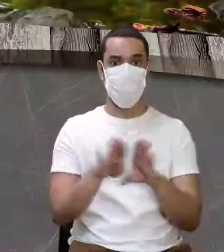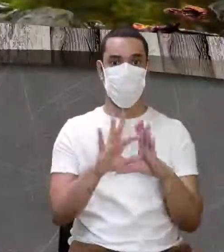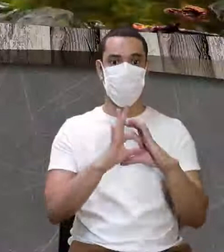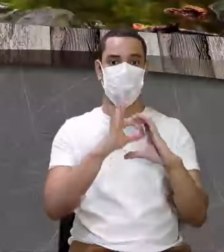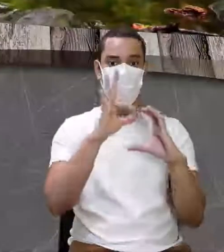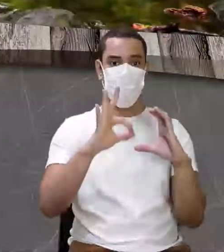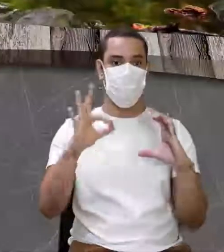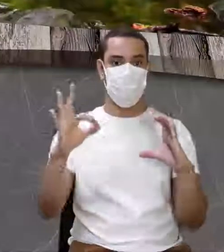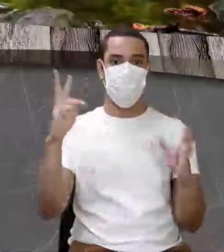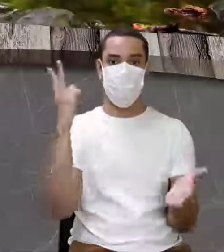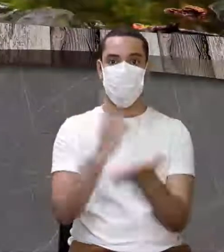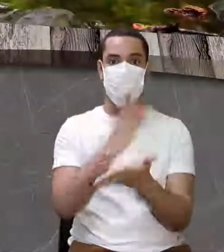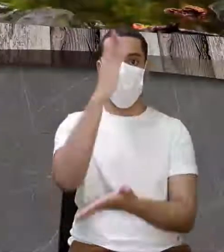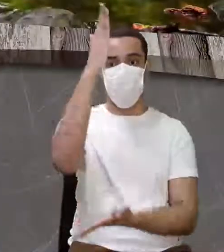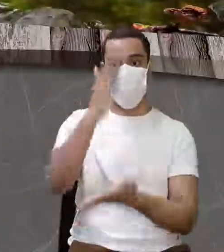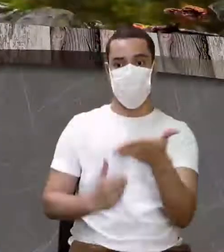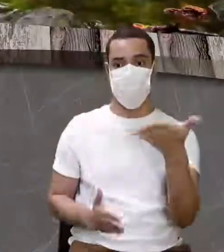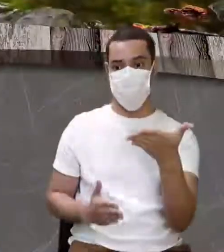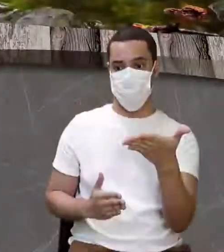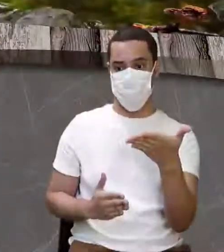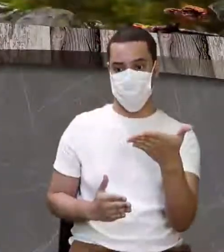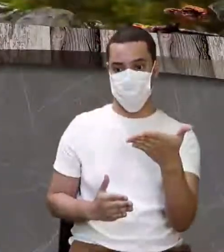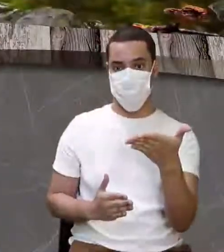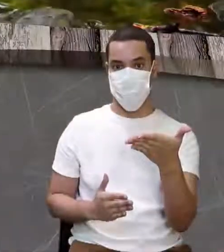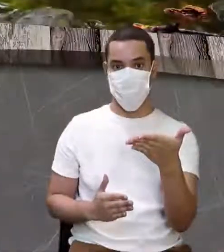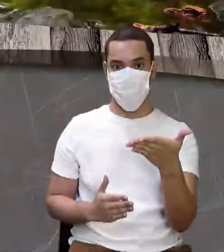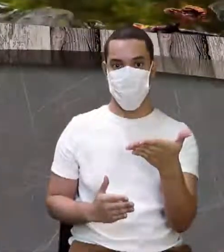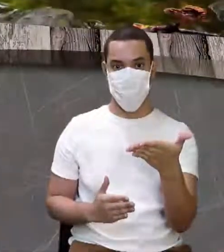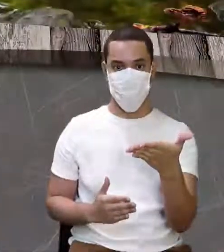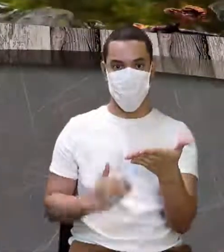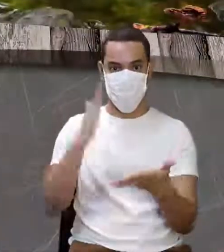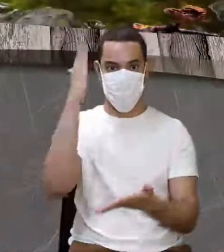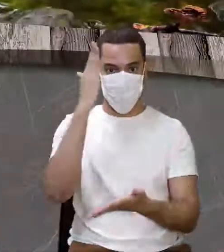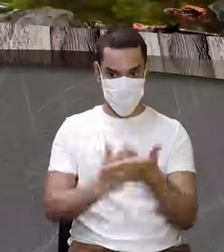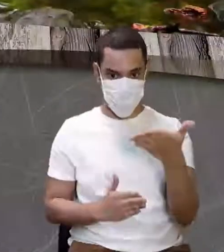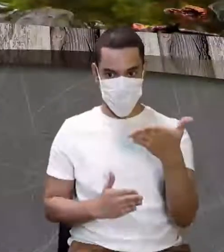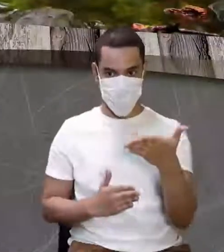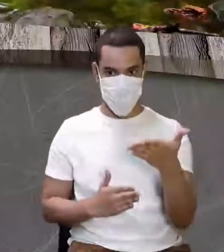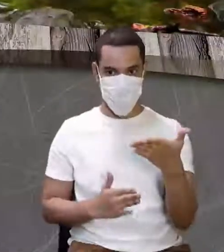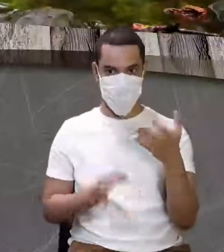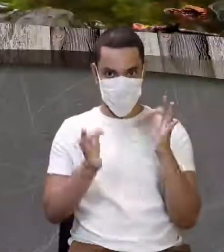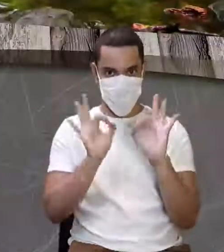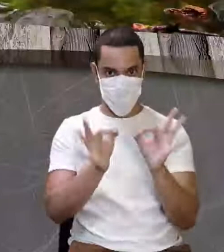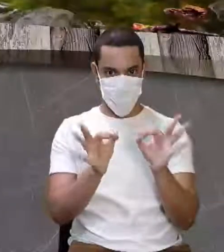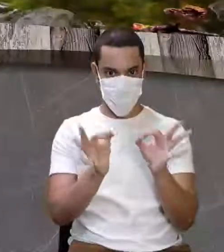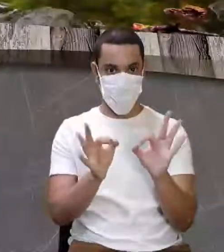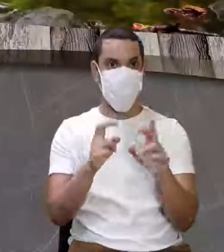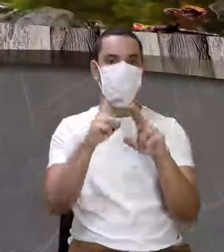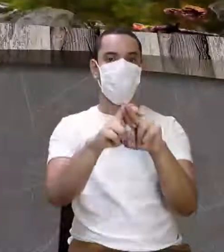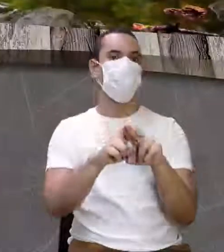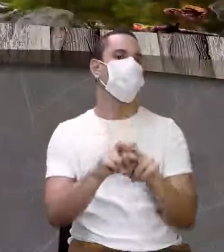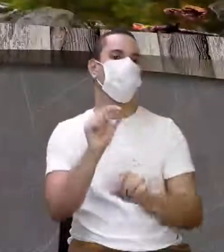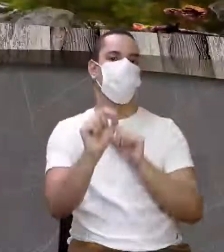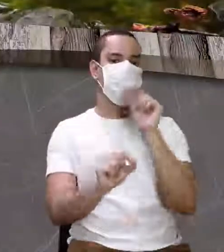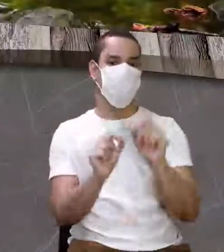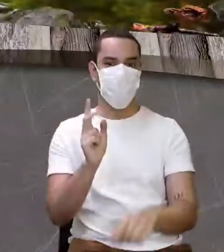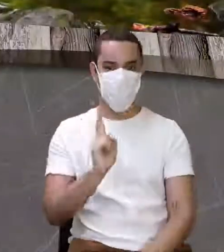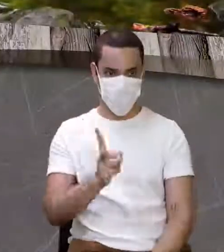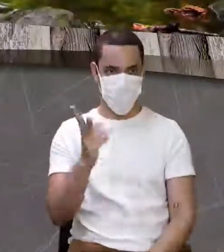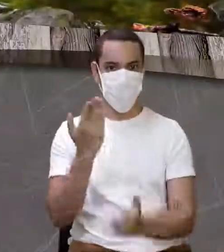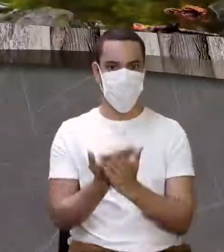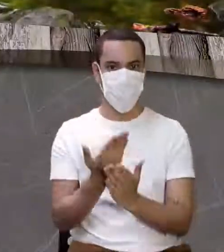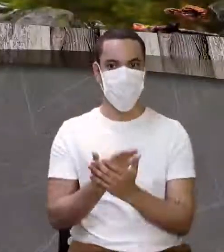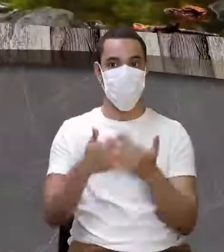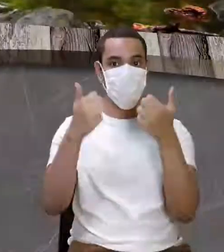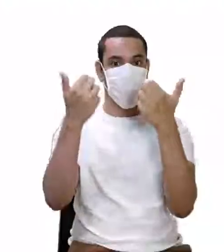a metade. Metade? Não é corte, não, é metade. Tá certo? Então, vamos continuar nossa aula falando